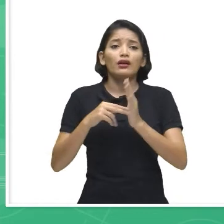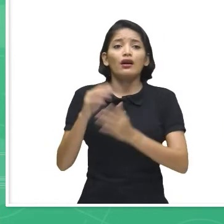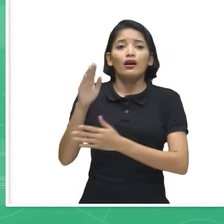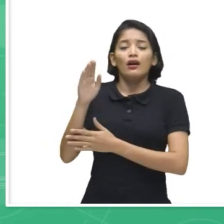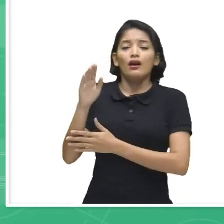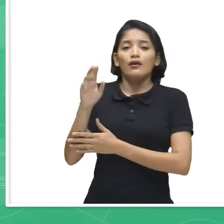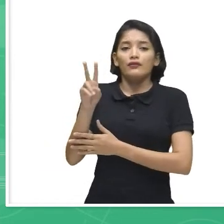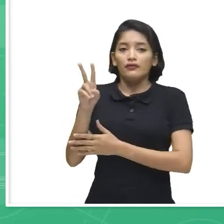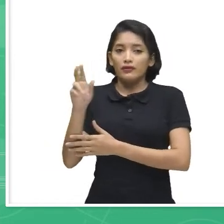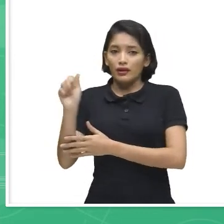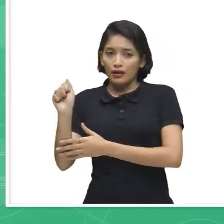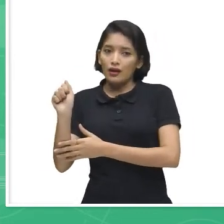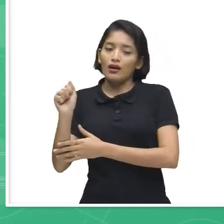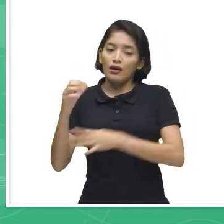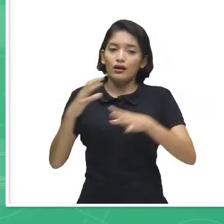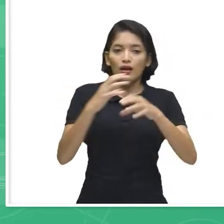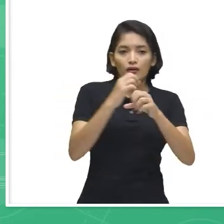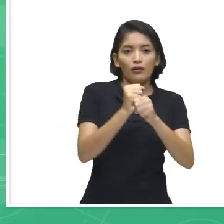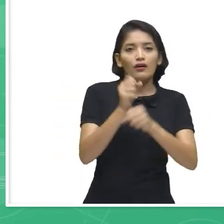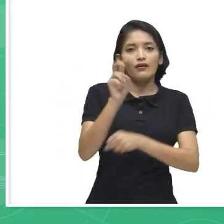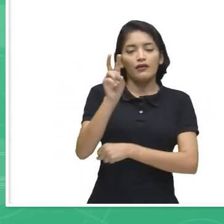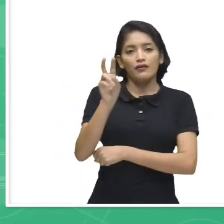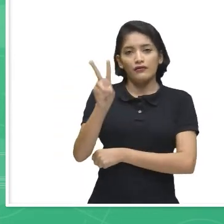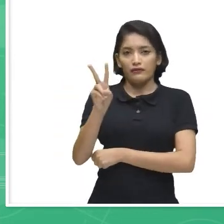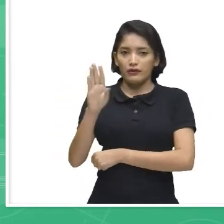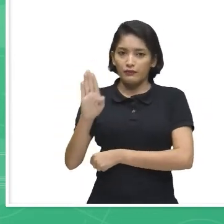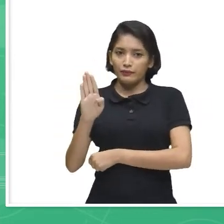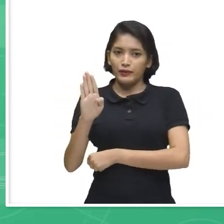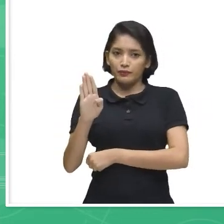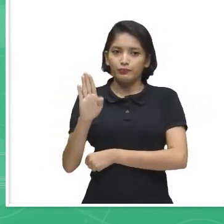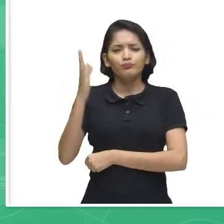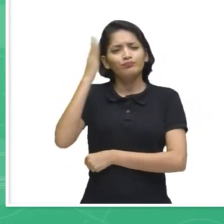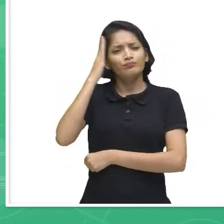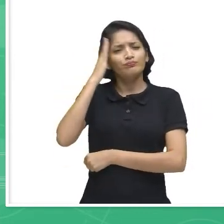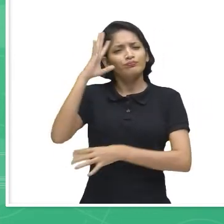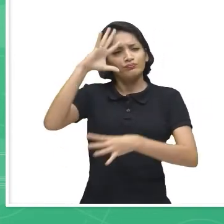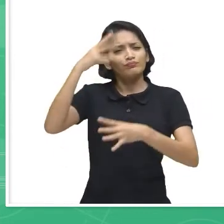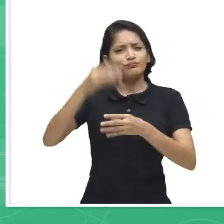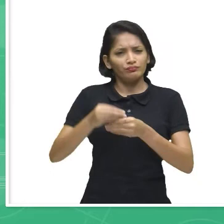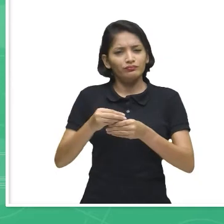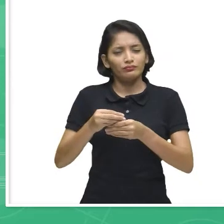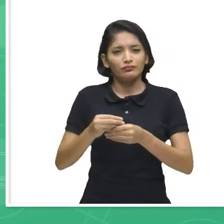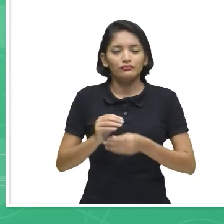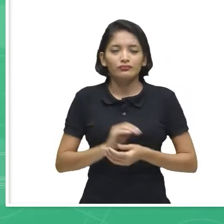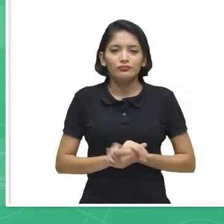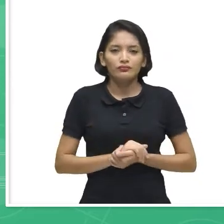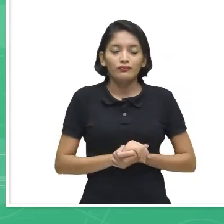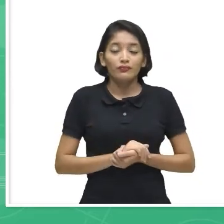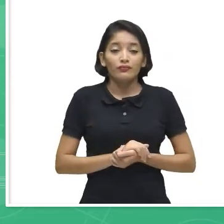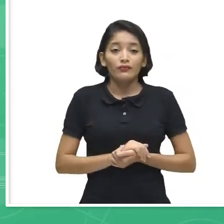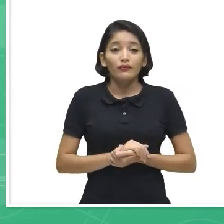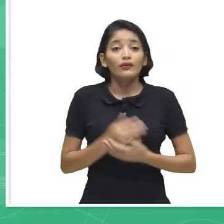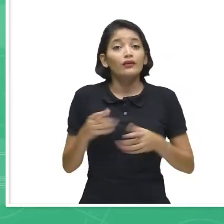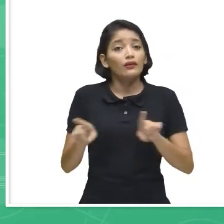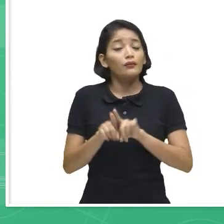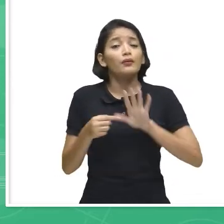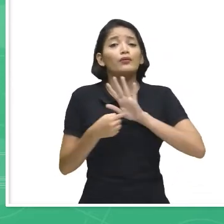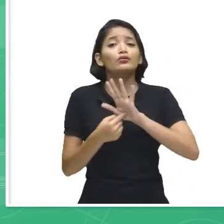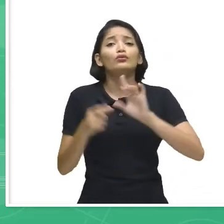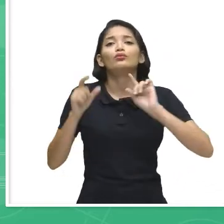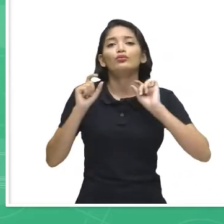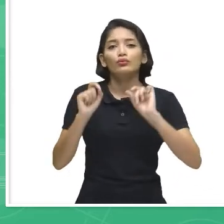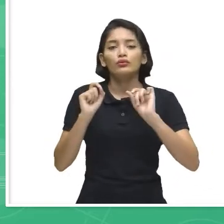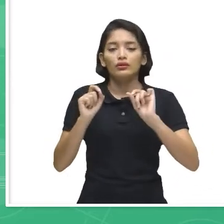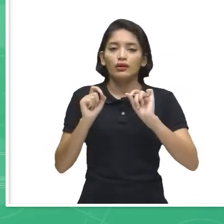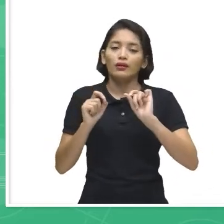Isso daí é uma conclusão que nós já tínhamos, não é verdade? Então, apresentando, portanto,